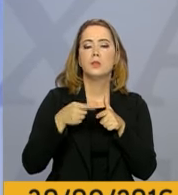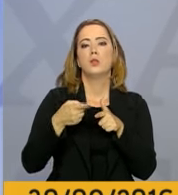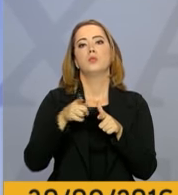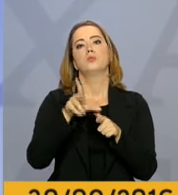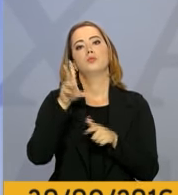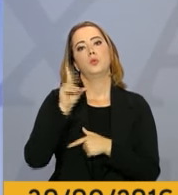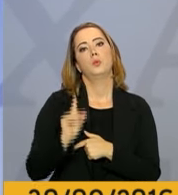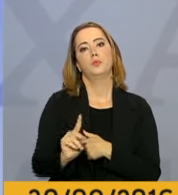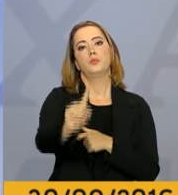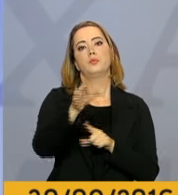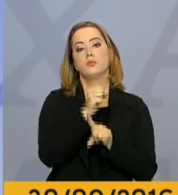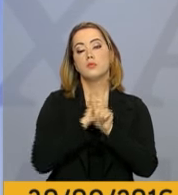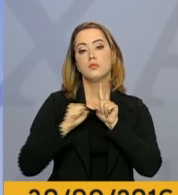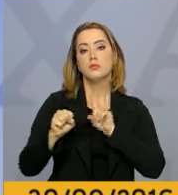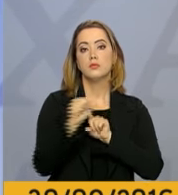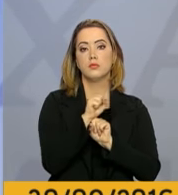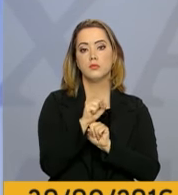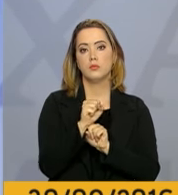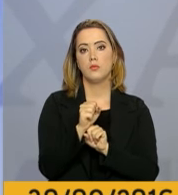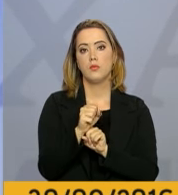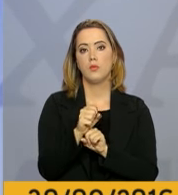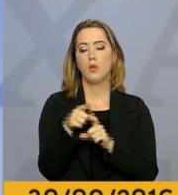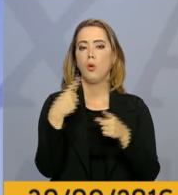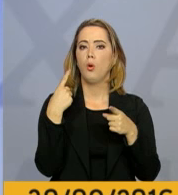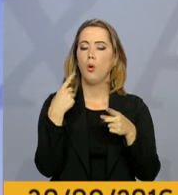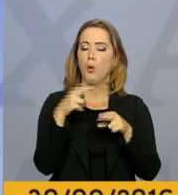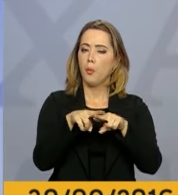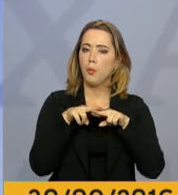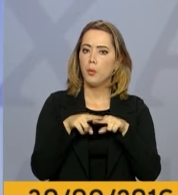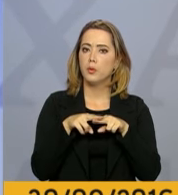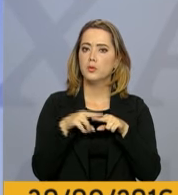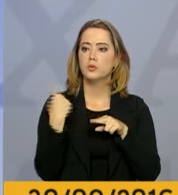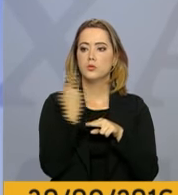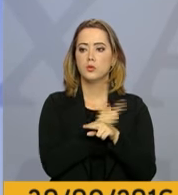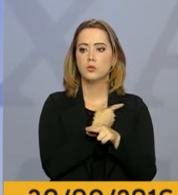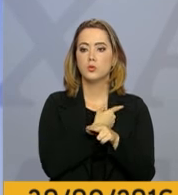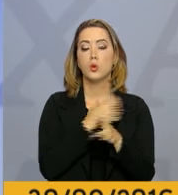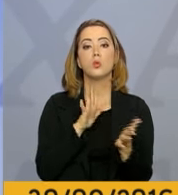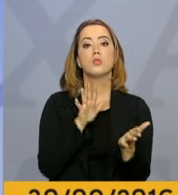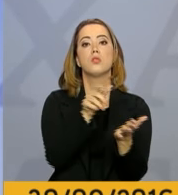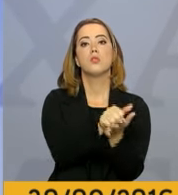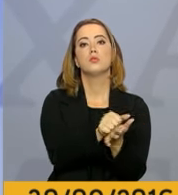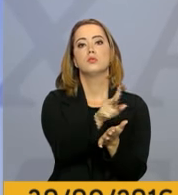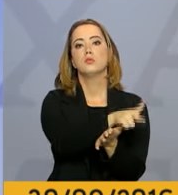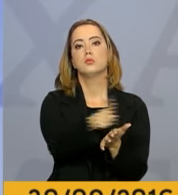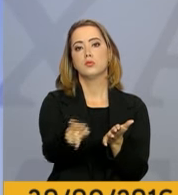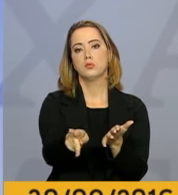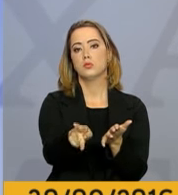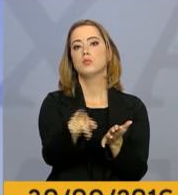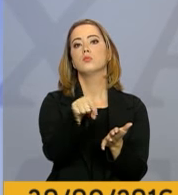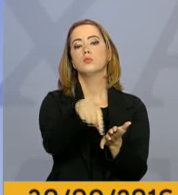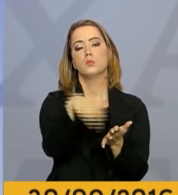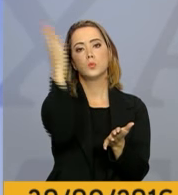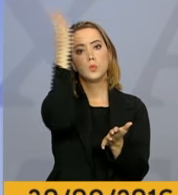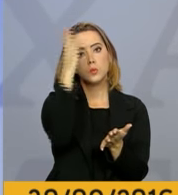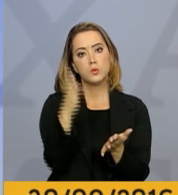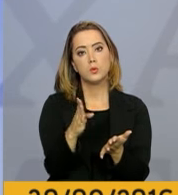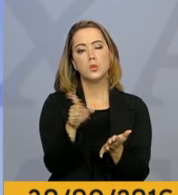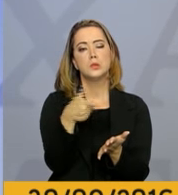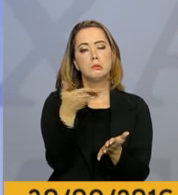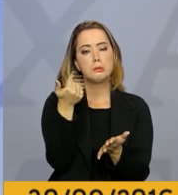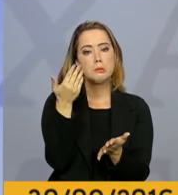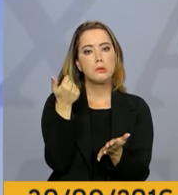sociais. Por isso, ao assumirmos a presidência da República, ainda